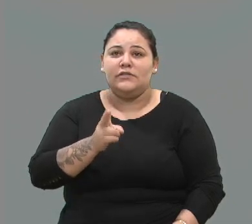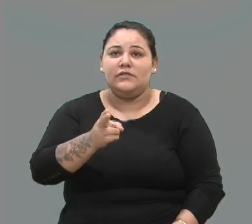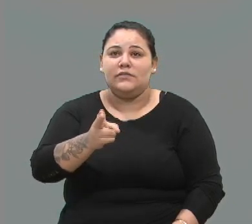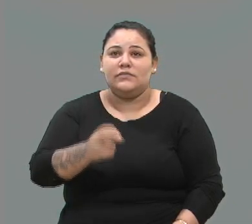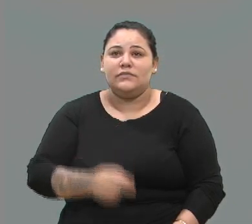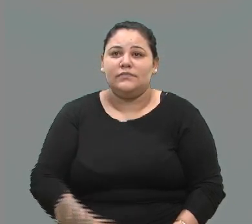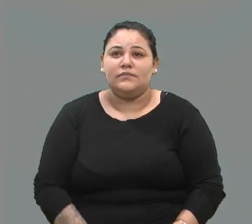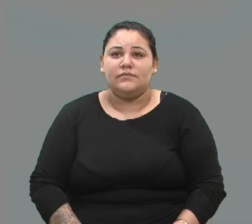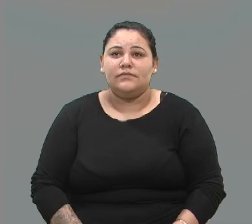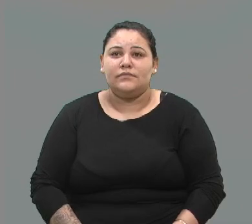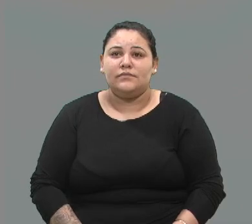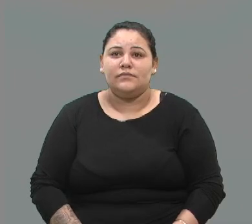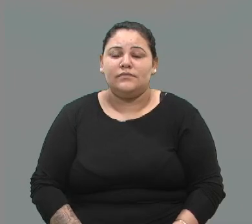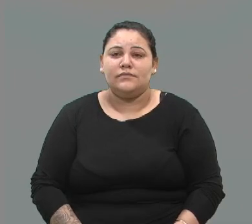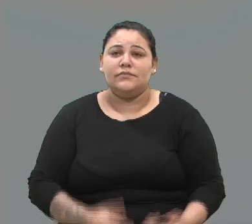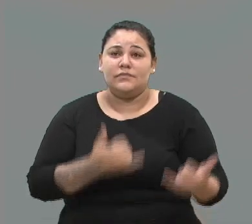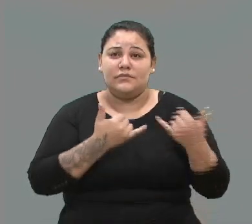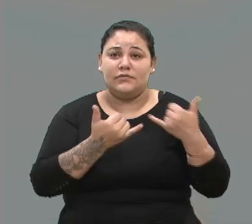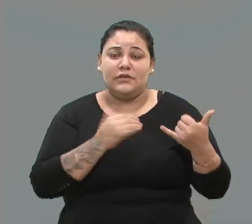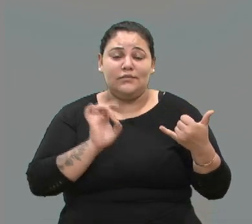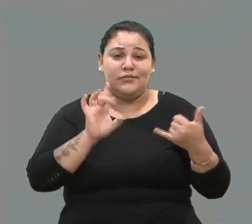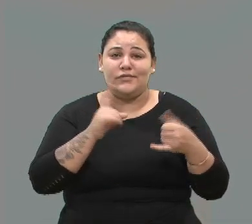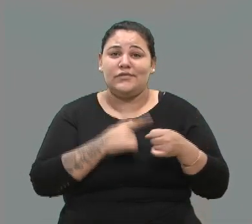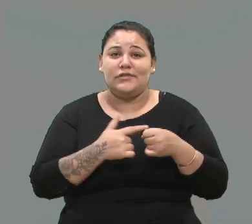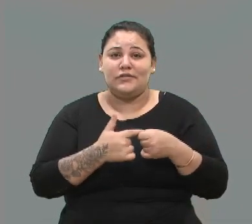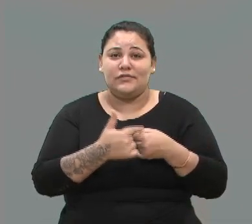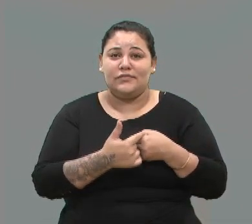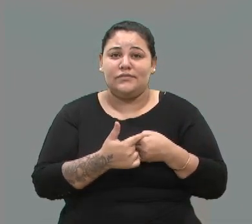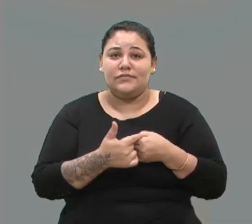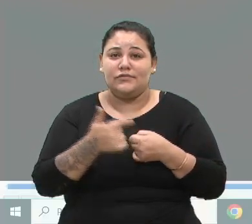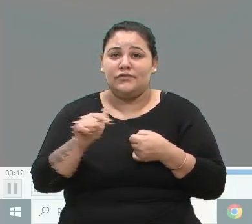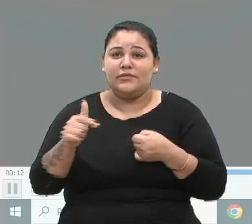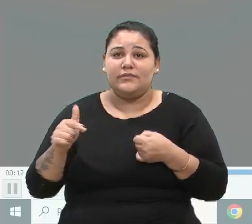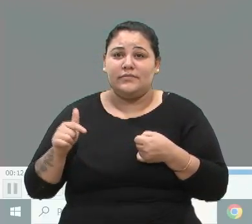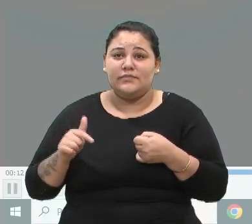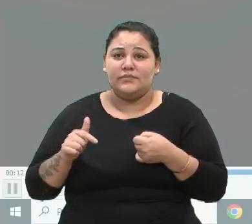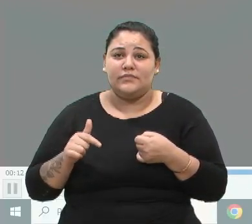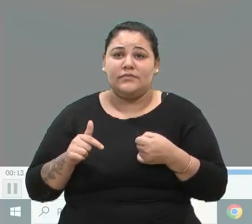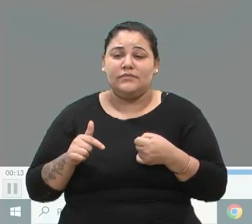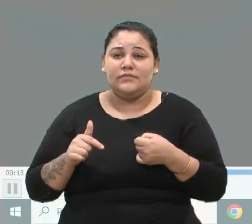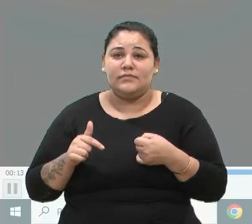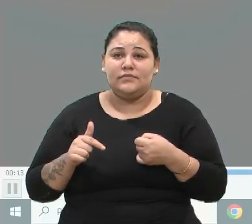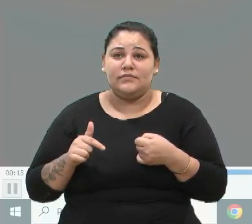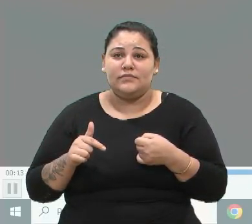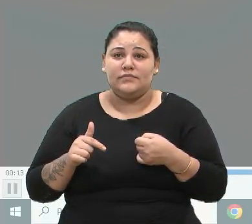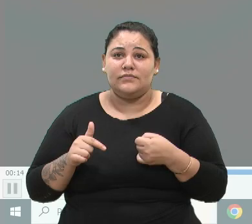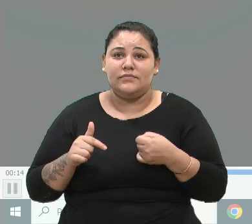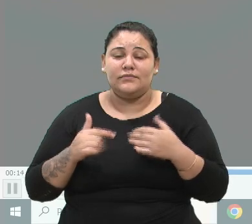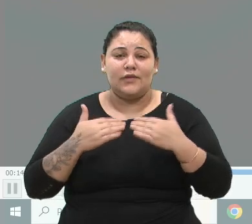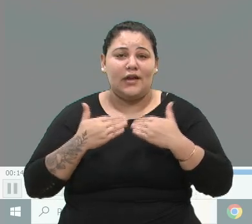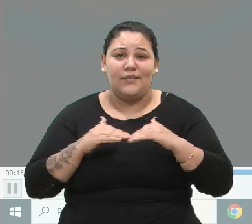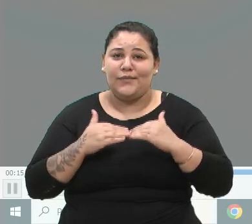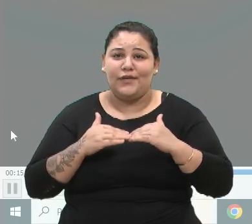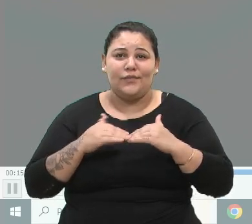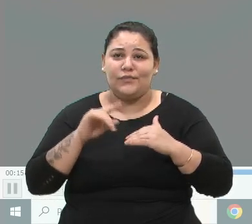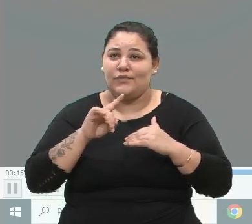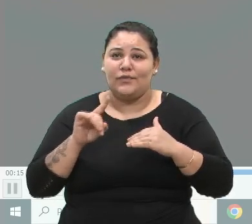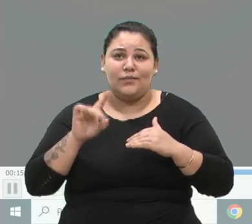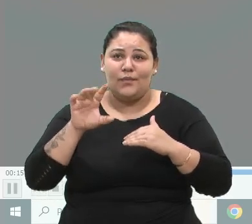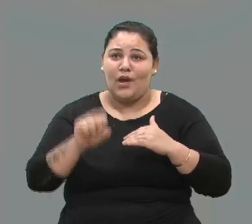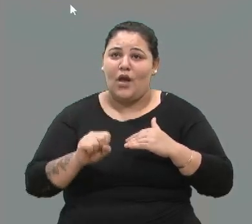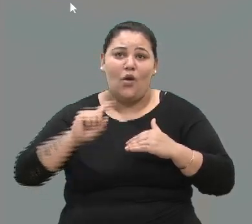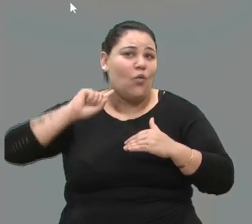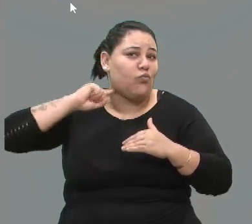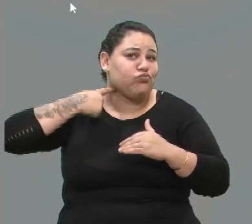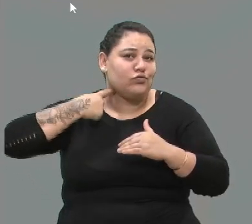só na cidade, de muitos outros que a gente recebe diariamente. O caminhão não coletou todo o lixo nem nada. Aí eu